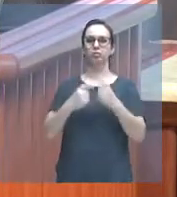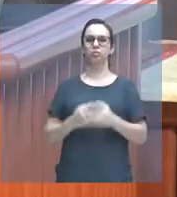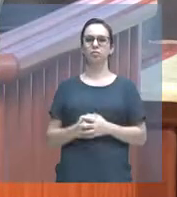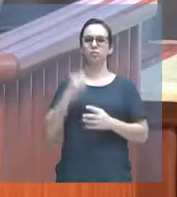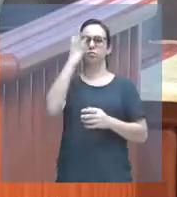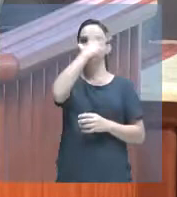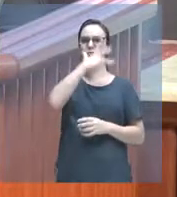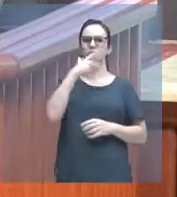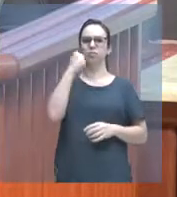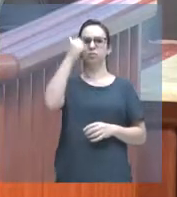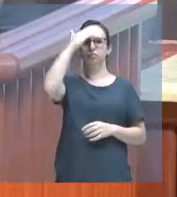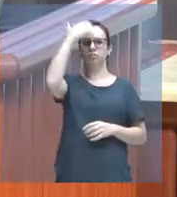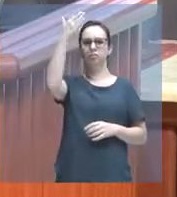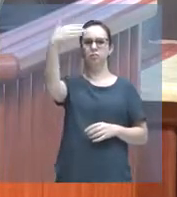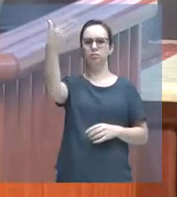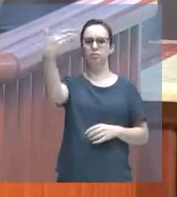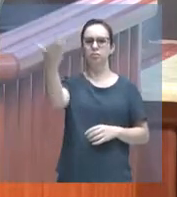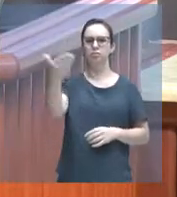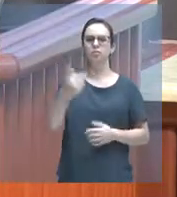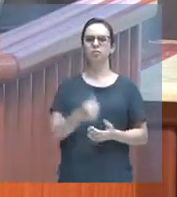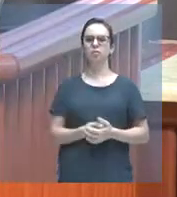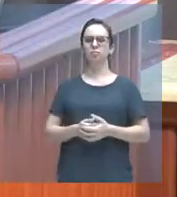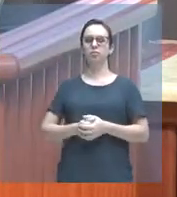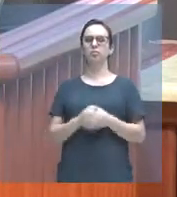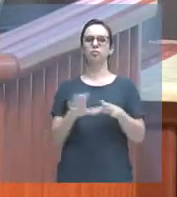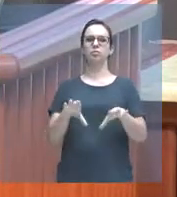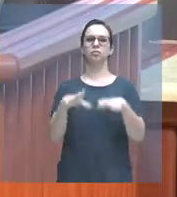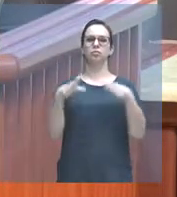belíssima homenagem, no qual